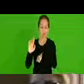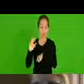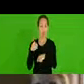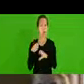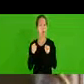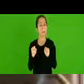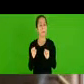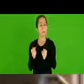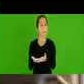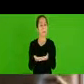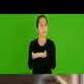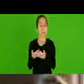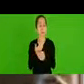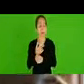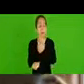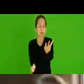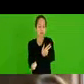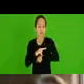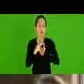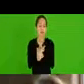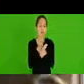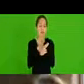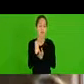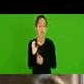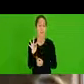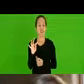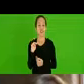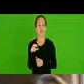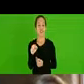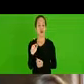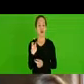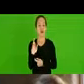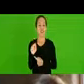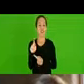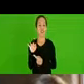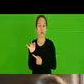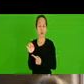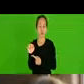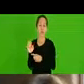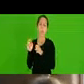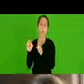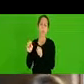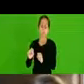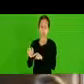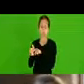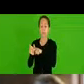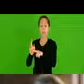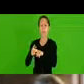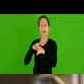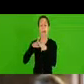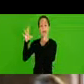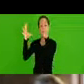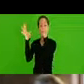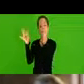estudo etnográfico, porque aquele caso ali é tão complexo que eu precisaria mais enquanto fenômeno de estudo,